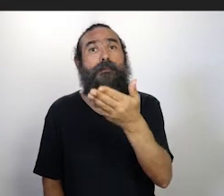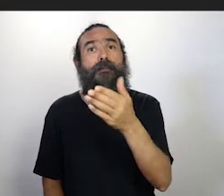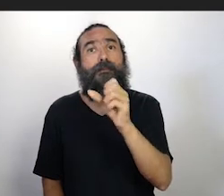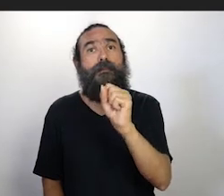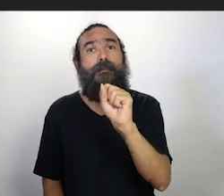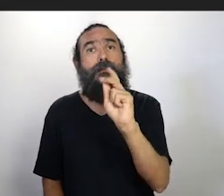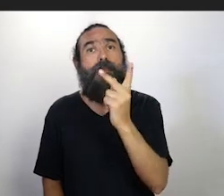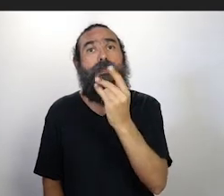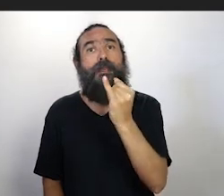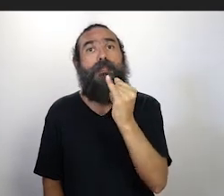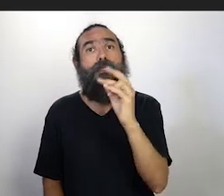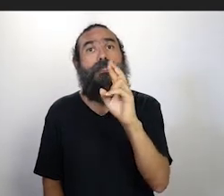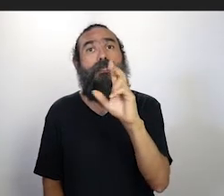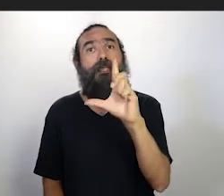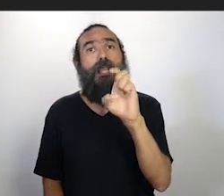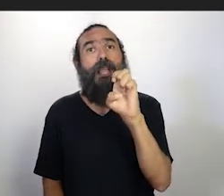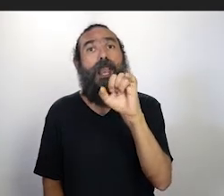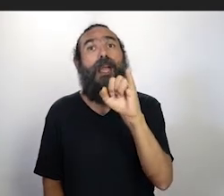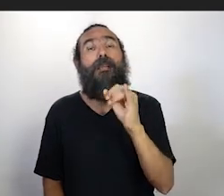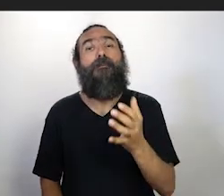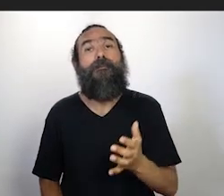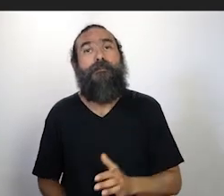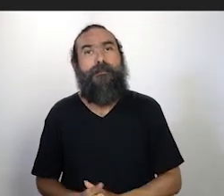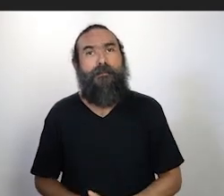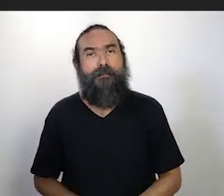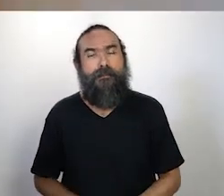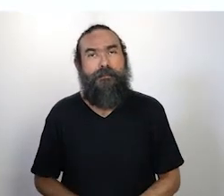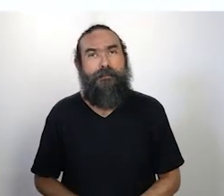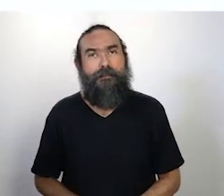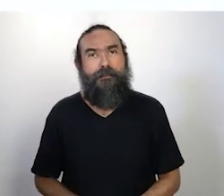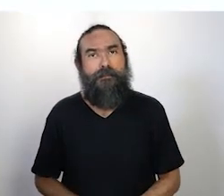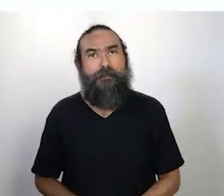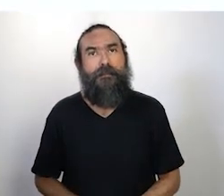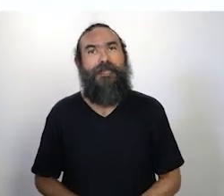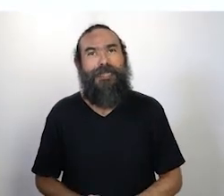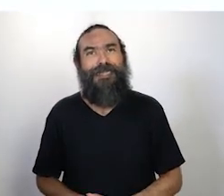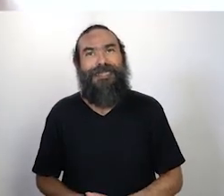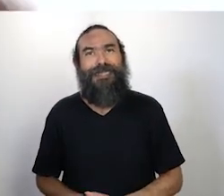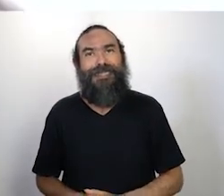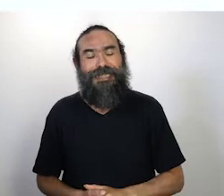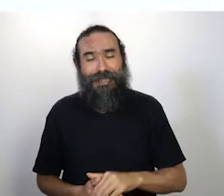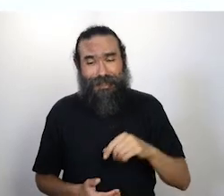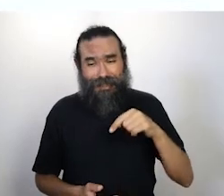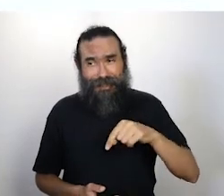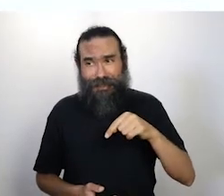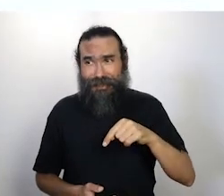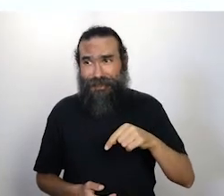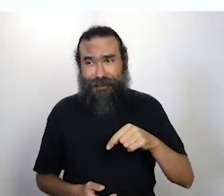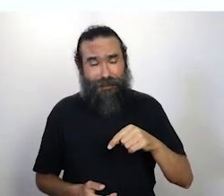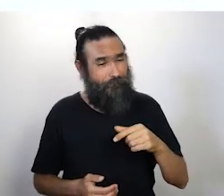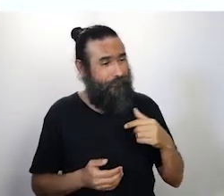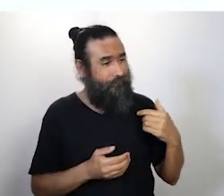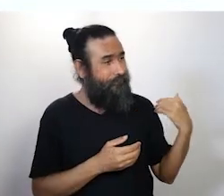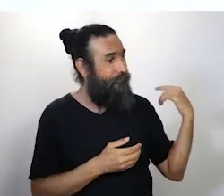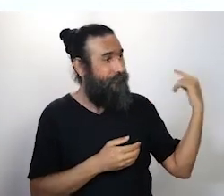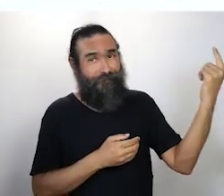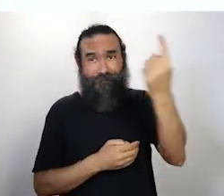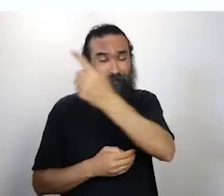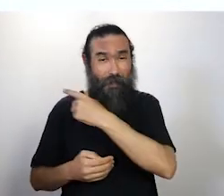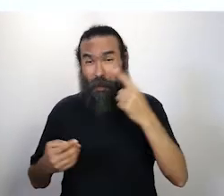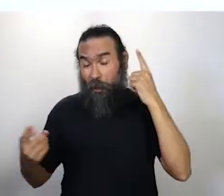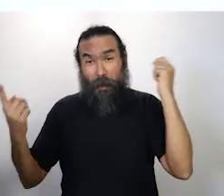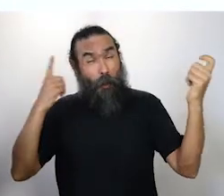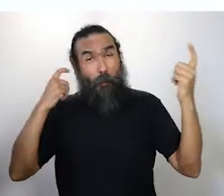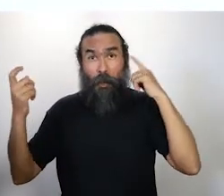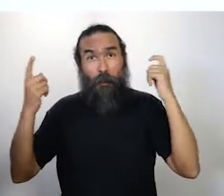Shirley, está por aí? Oi, estou por aqui. Um barulho aqui ao lado,